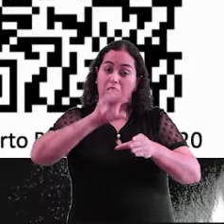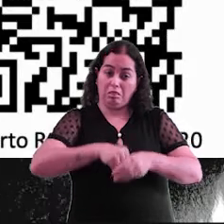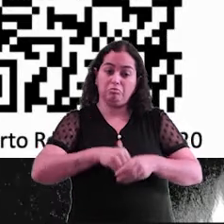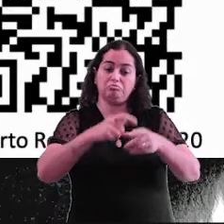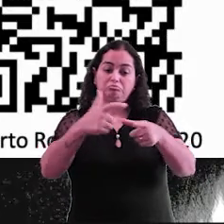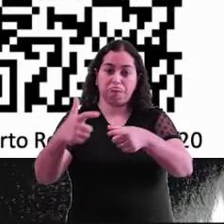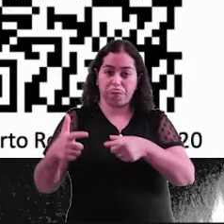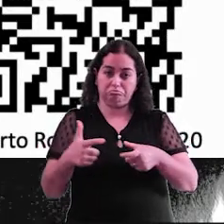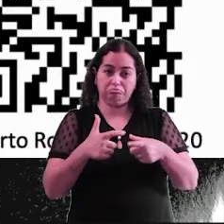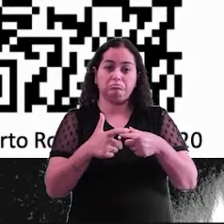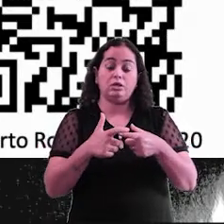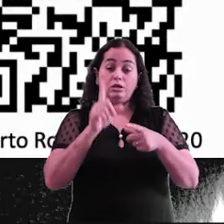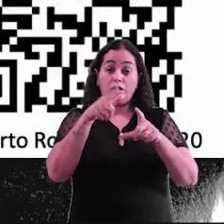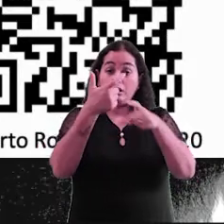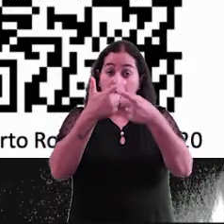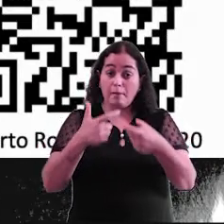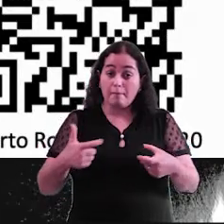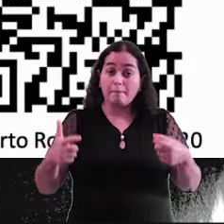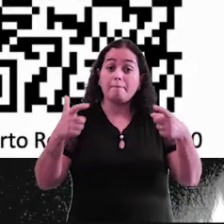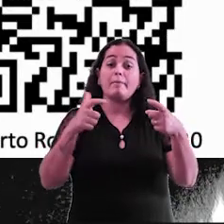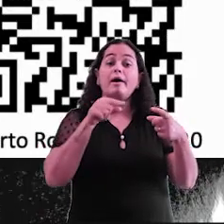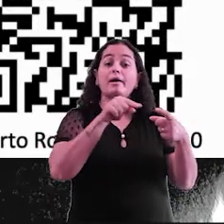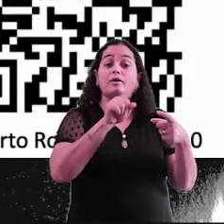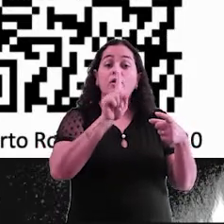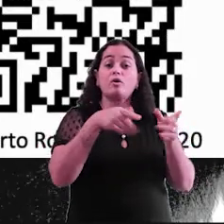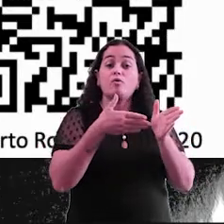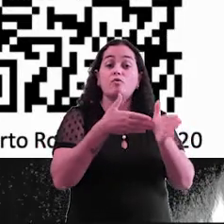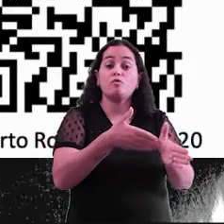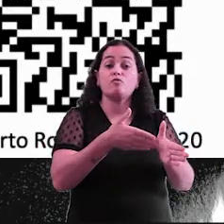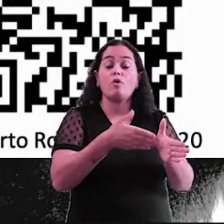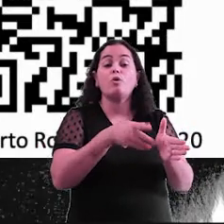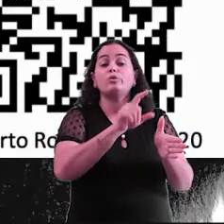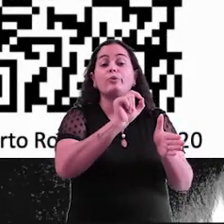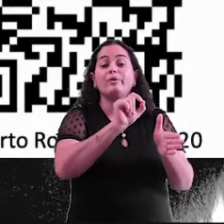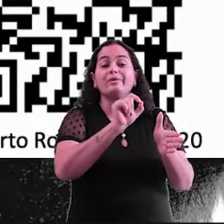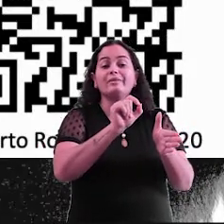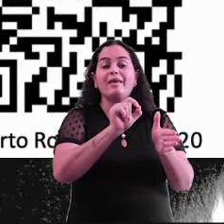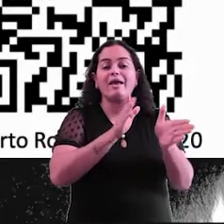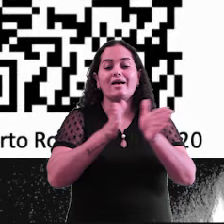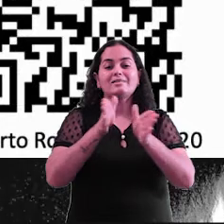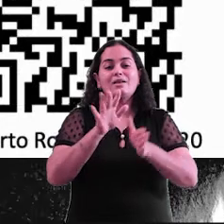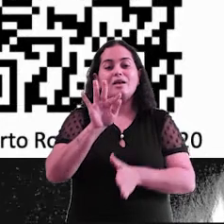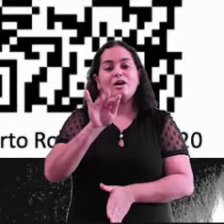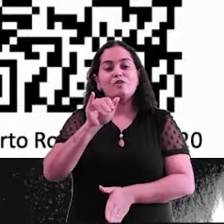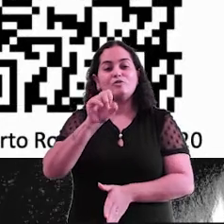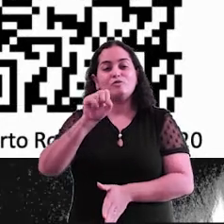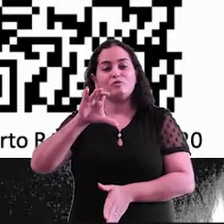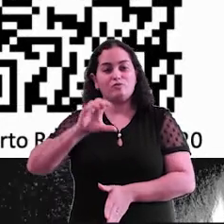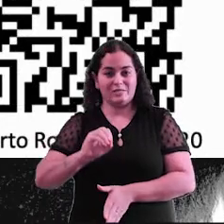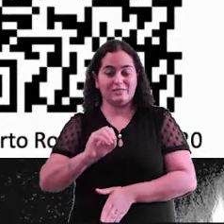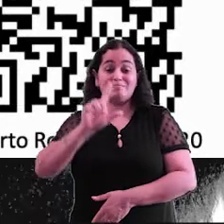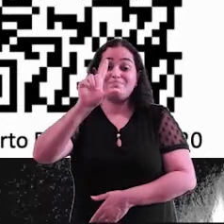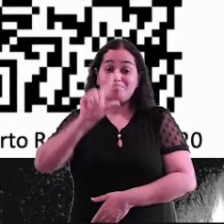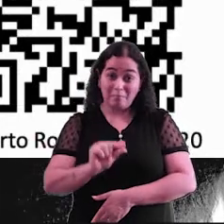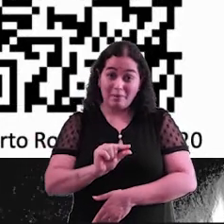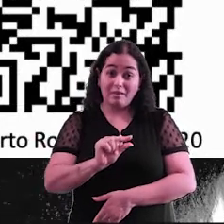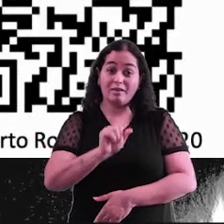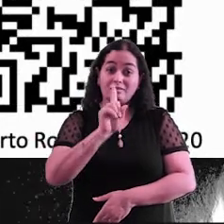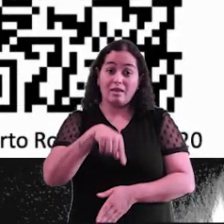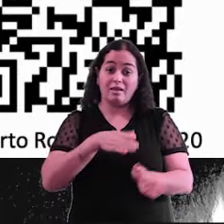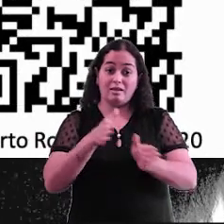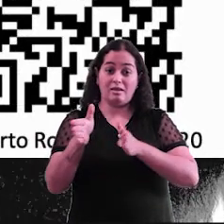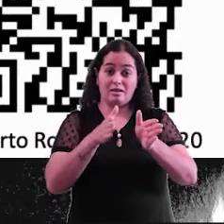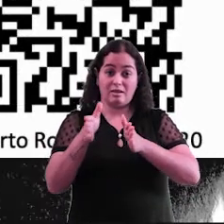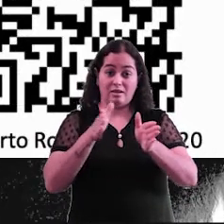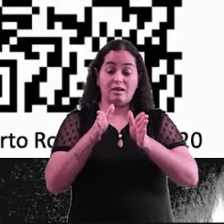física, e em menor medida para acessibilidade atitudinal e acessibilidade comunicacional. Esses são resultados assim,